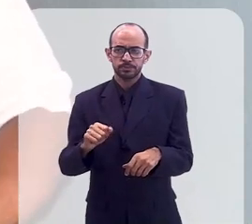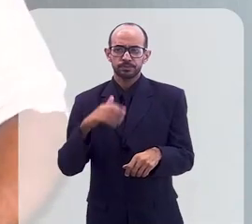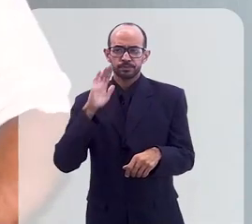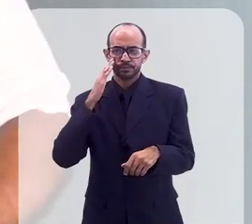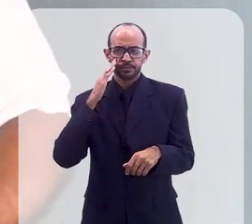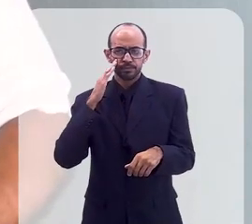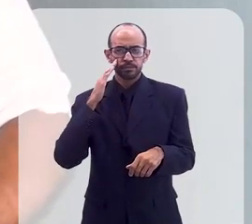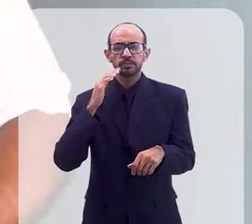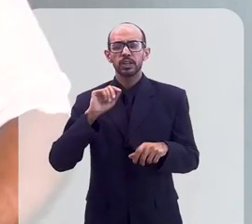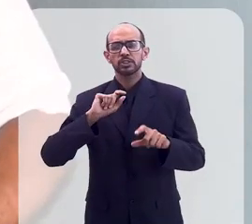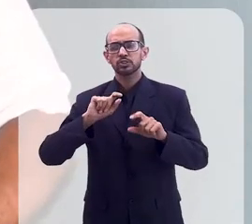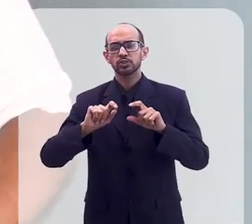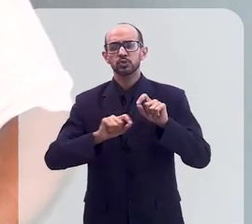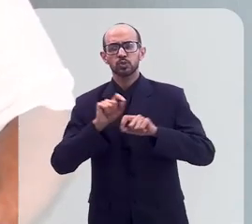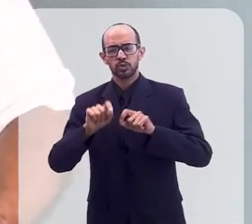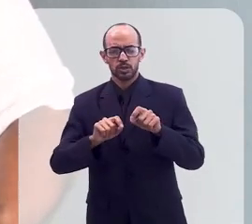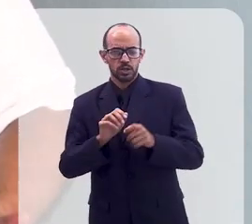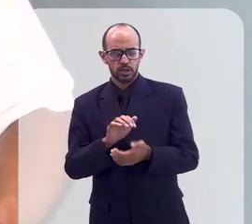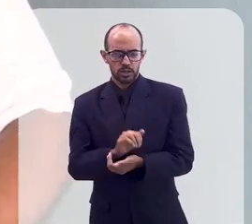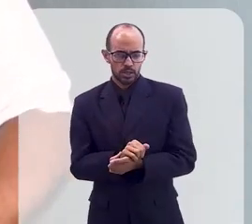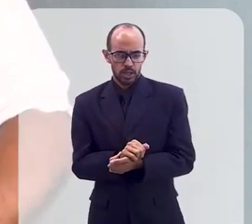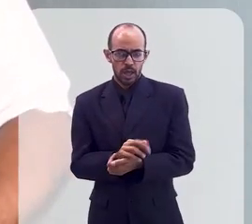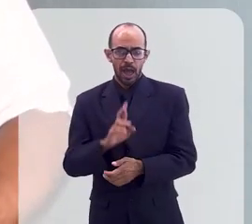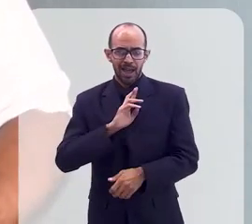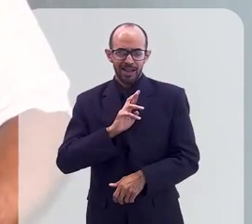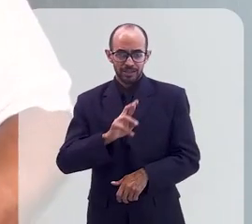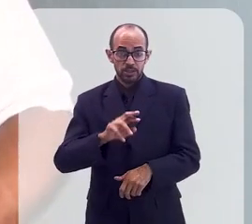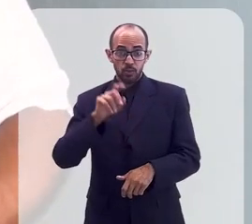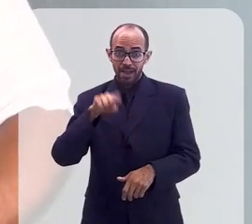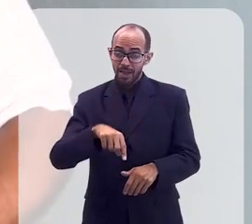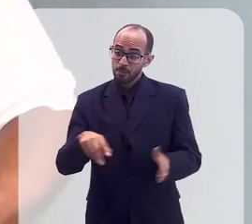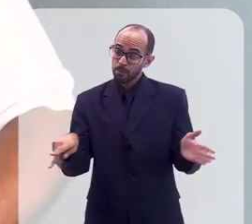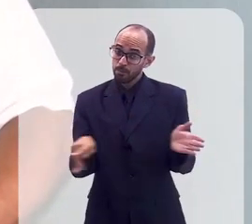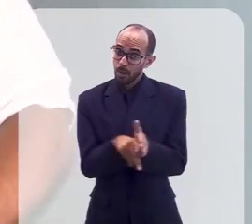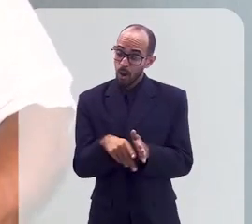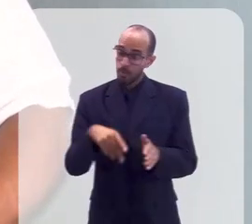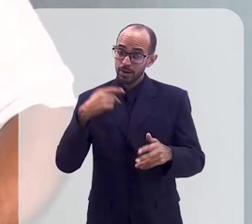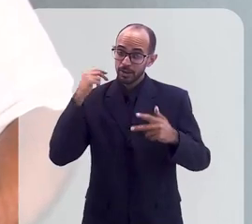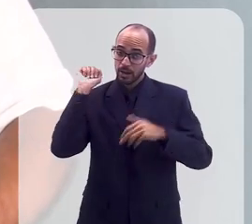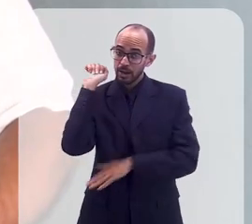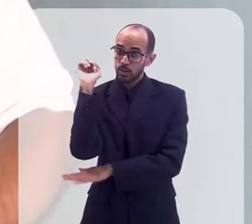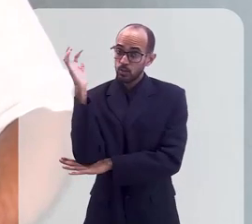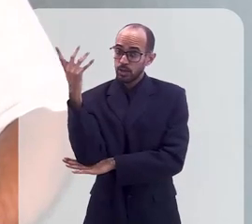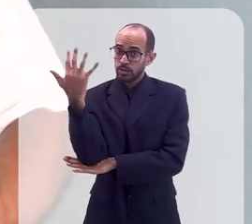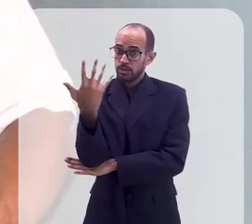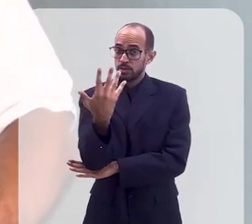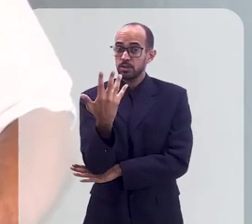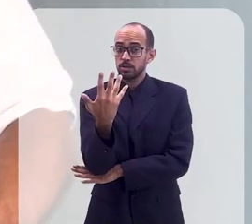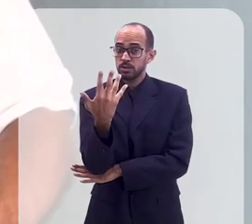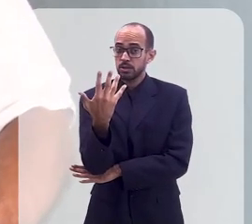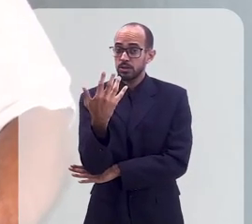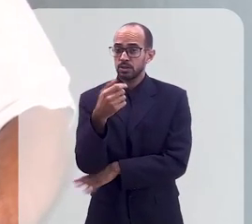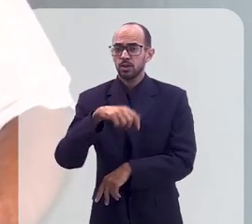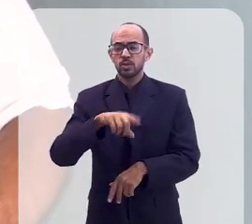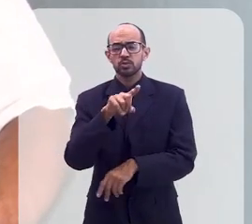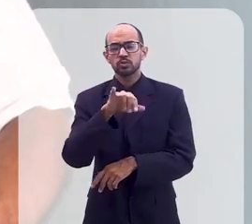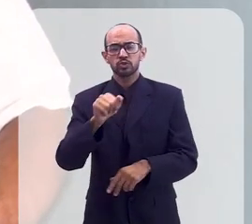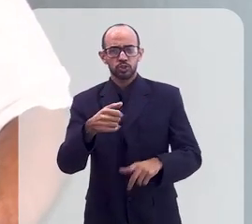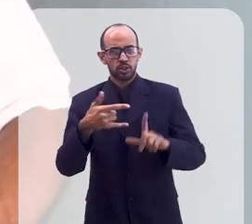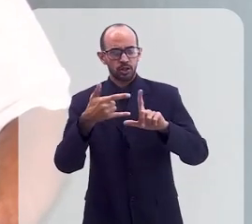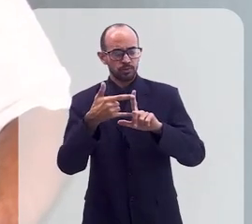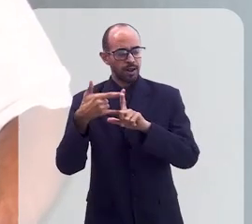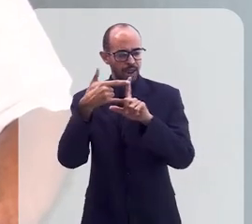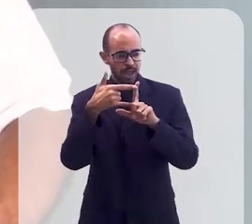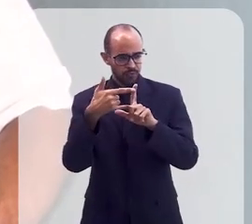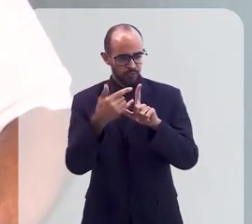bandista mesmo, ele tem um entendimento que a religião é da natureza. Né? Uma vez eu estava